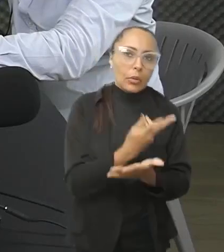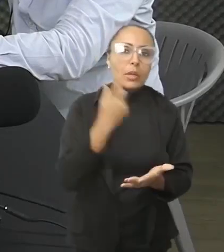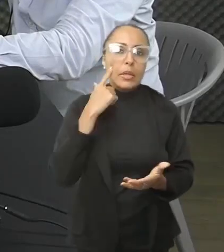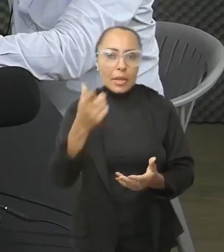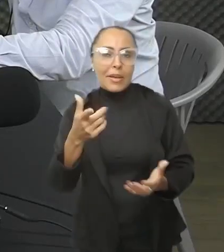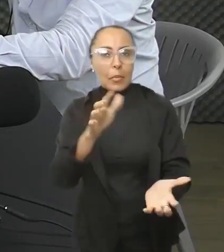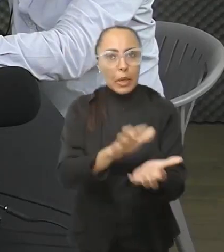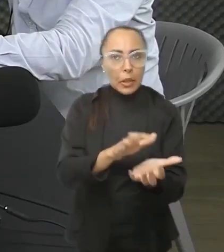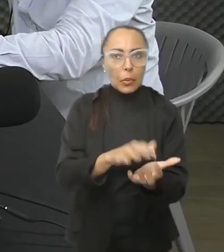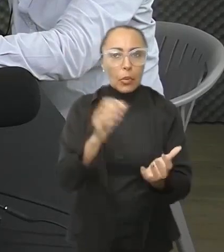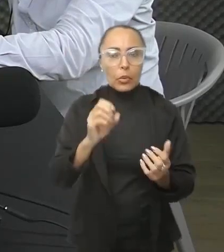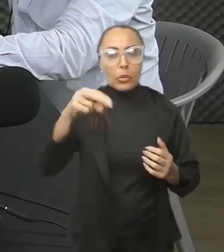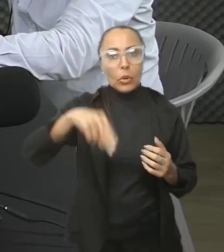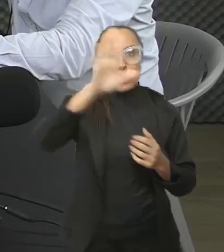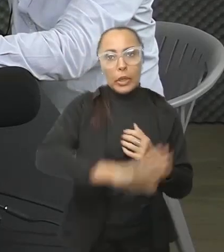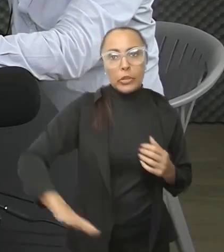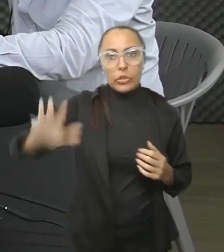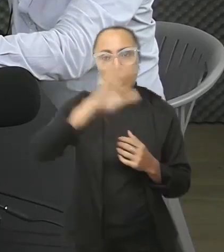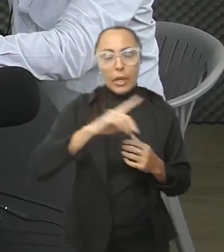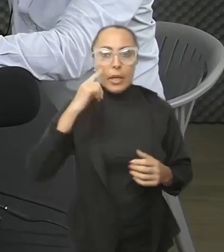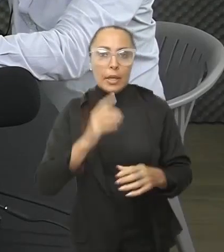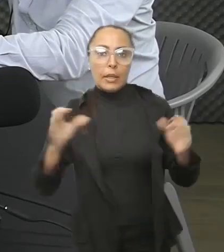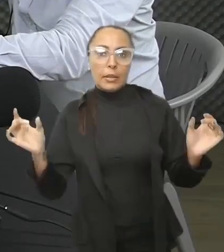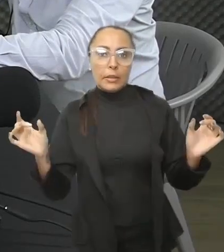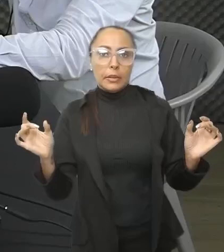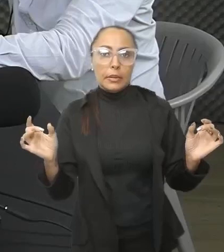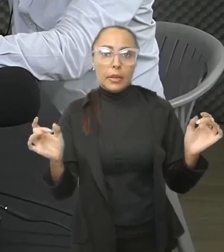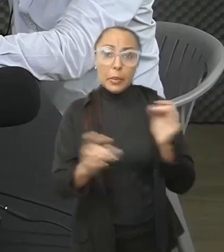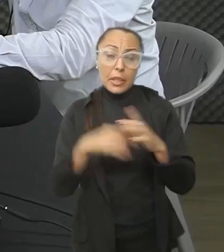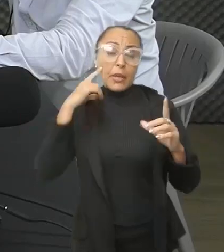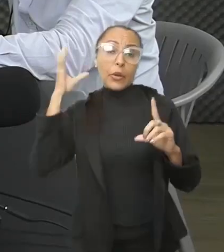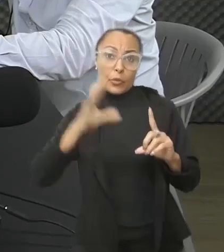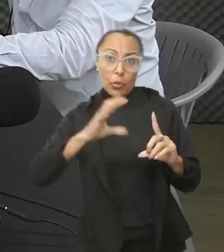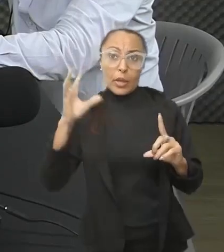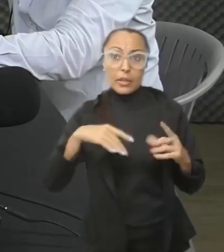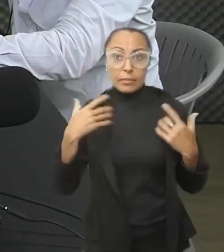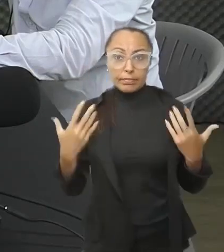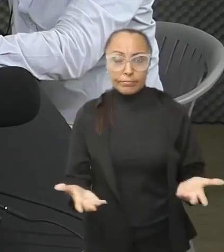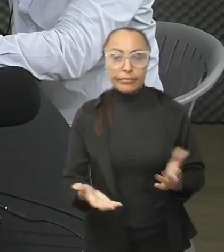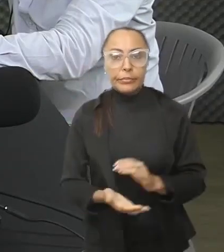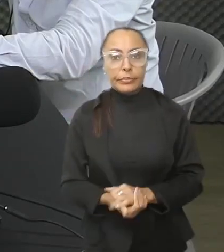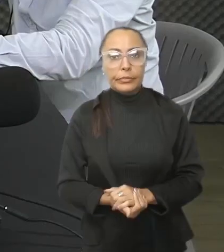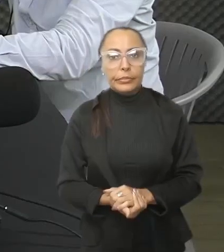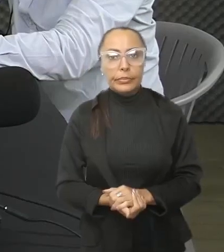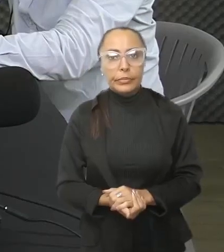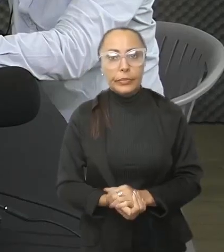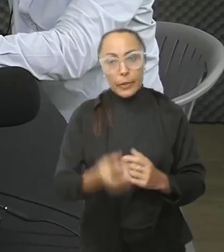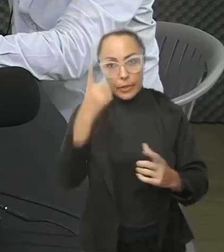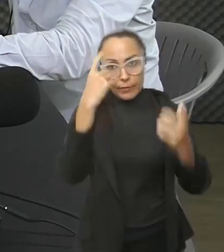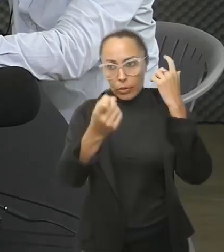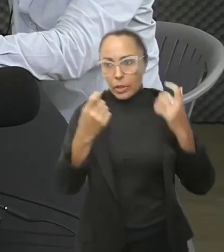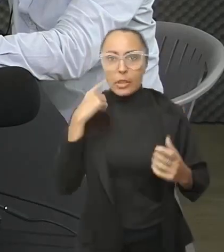Pernambuco, Nordeste, ela termina influenciando no número de casos de violência contra a